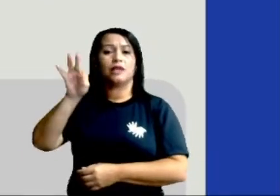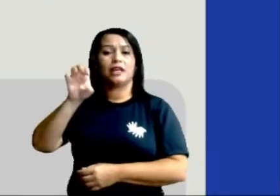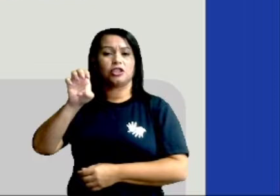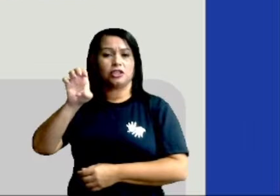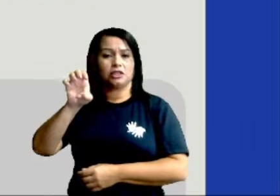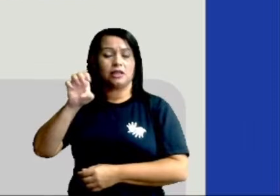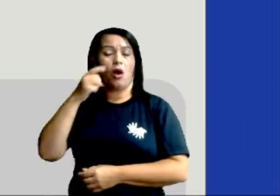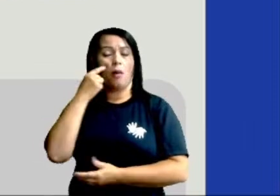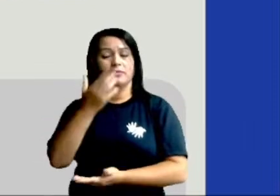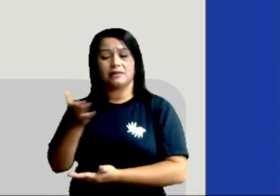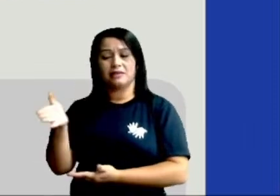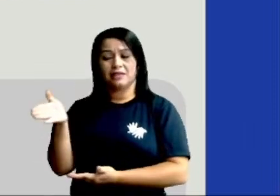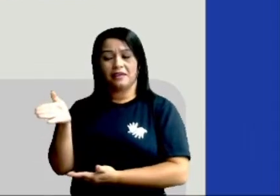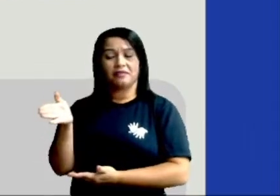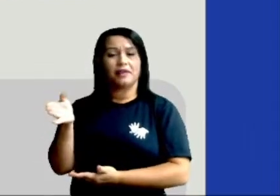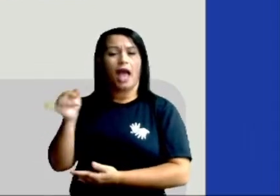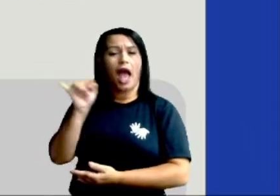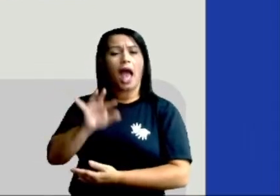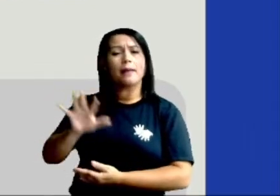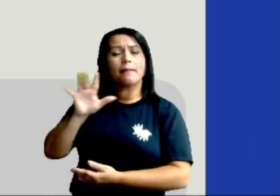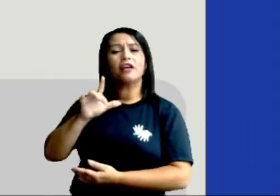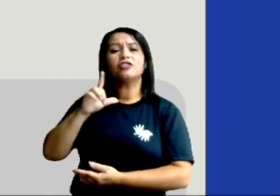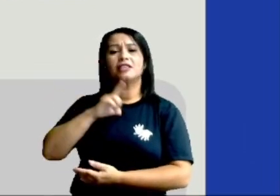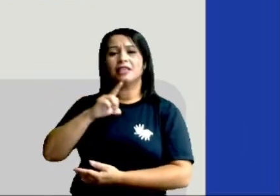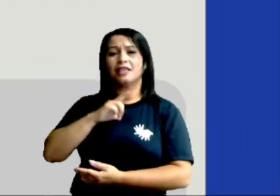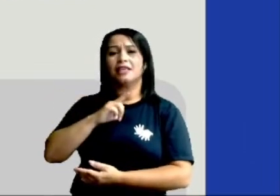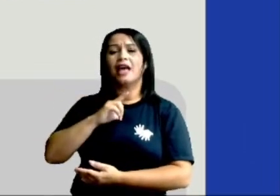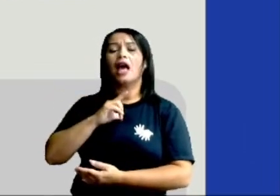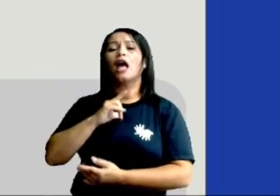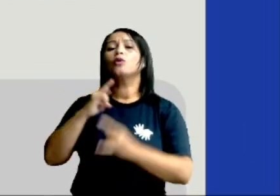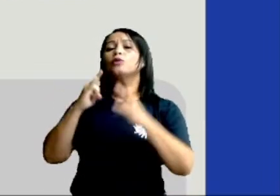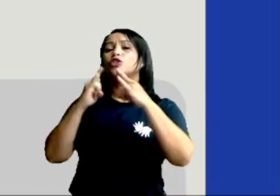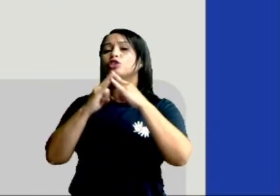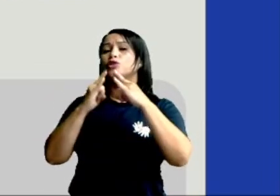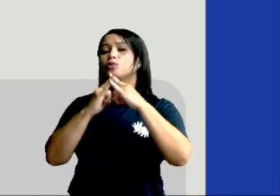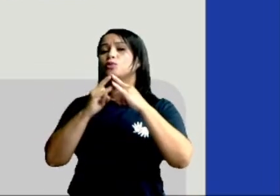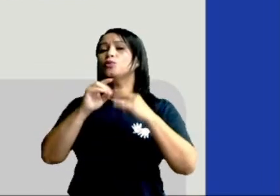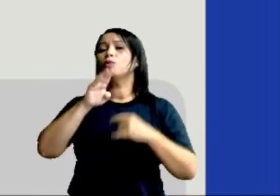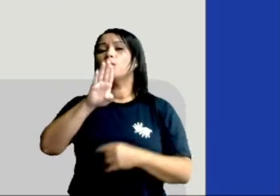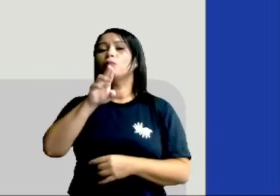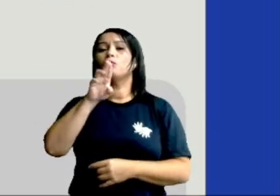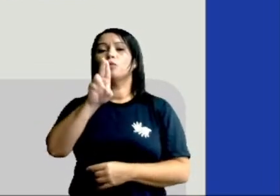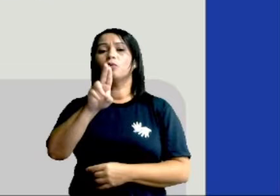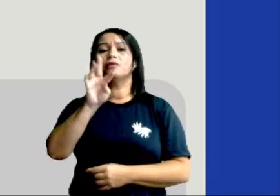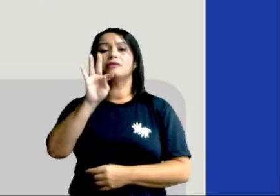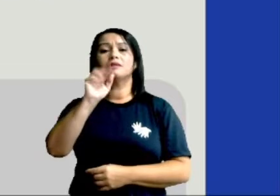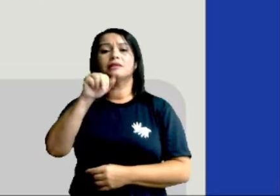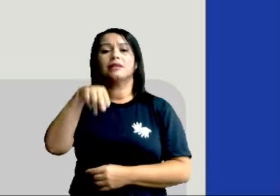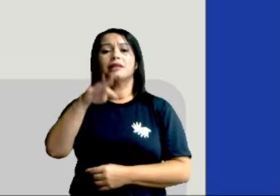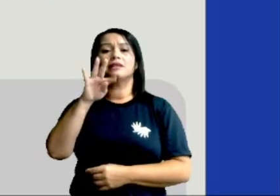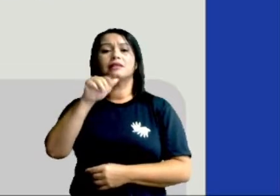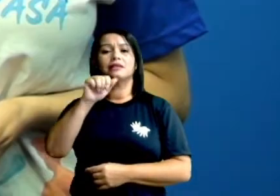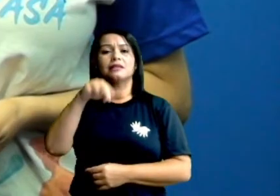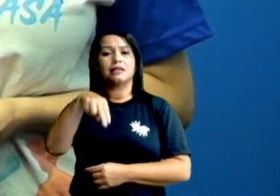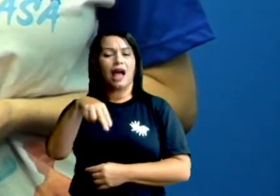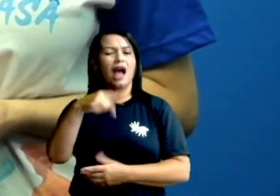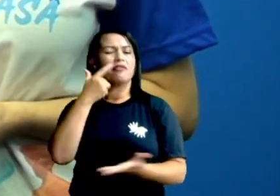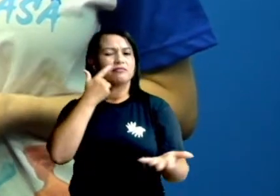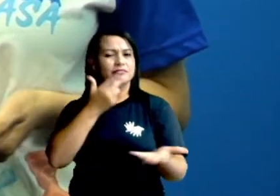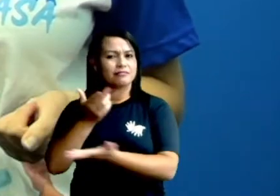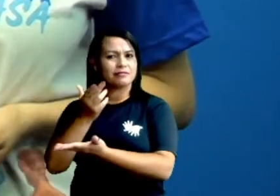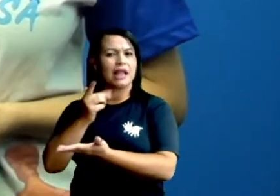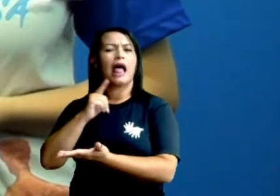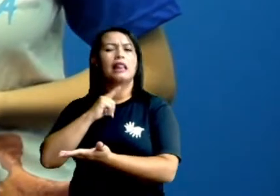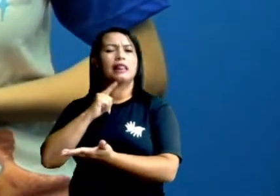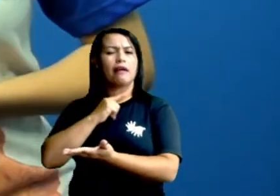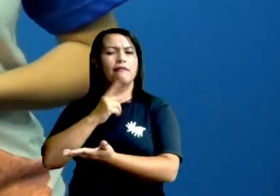imagem, ó, observem essa imagem, que é do Instituto Butantan, tá? Foi muito falado ano passado e esse ano devido à questão